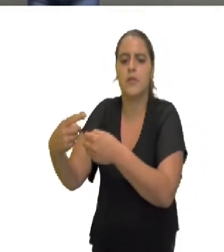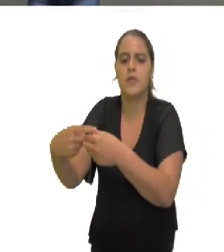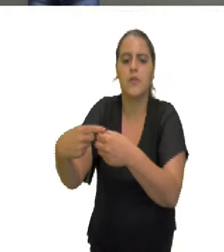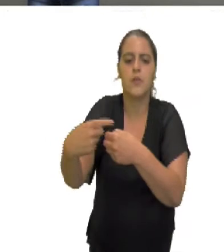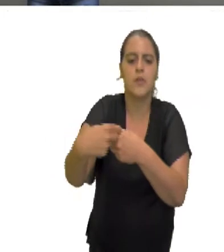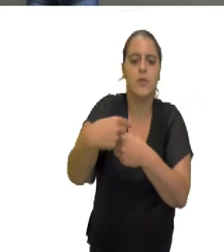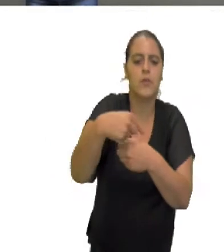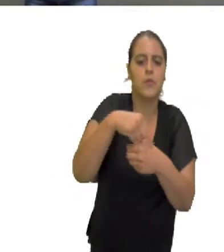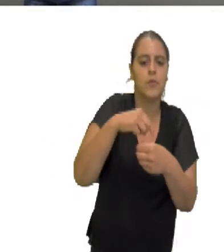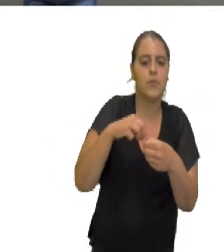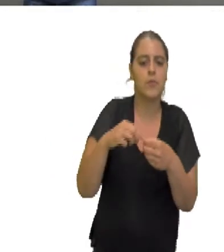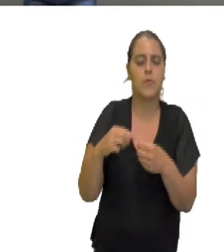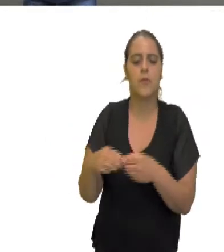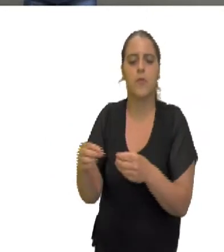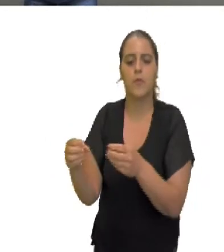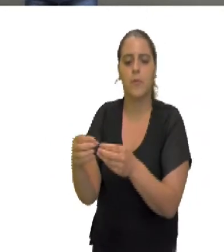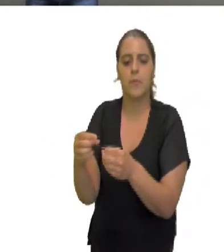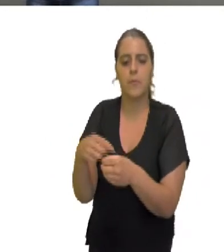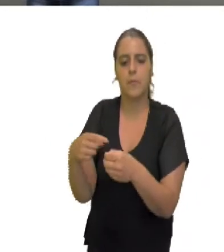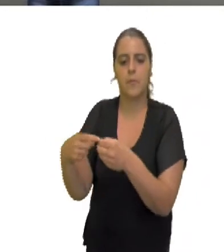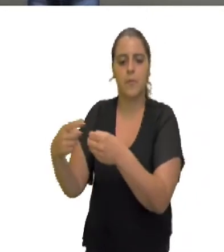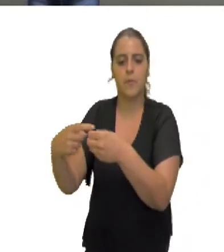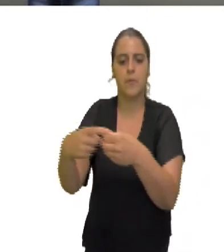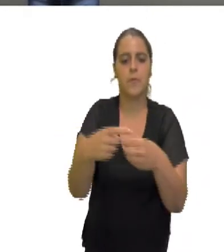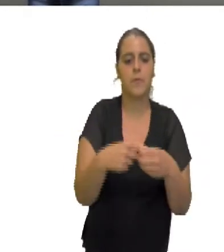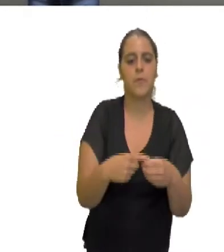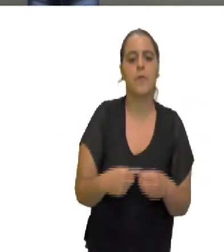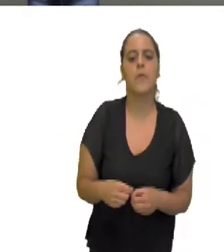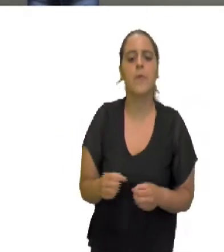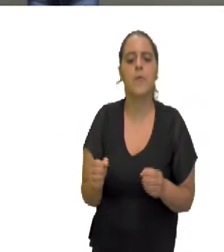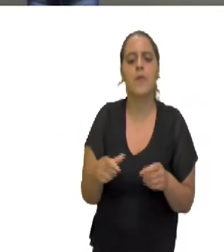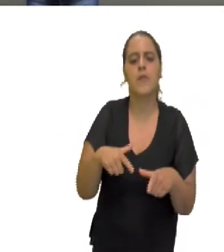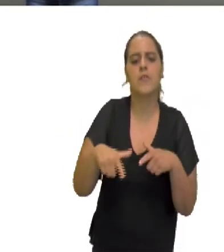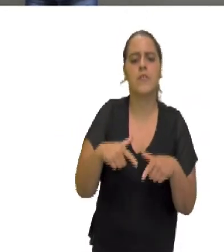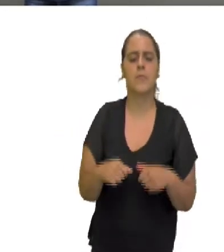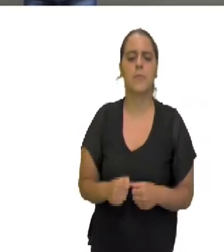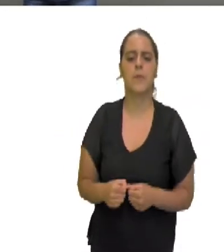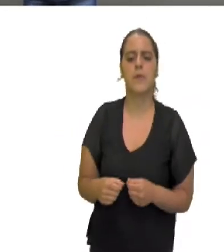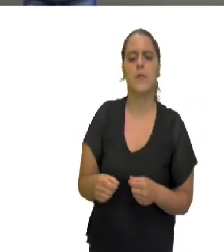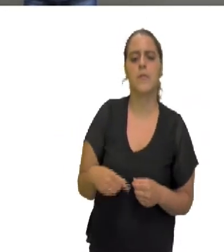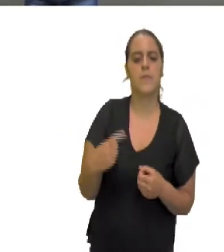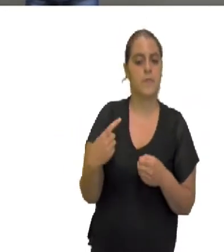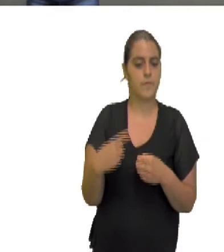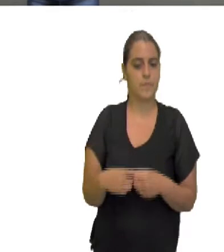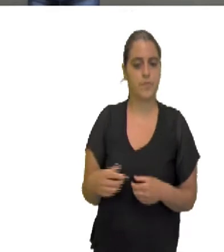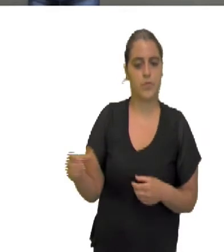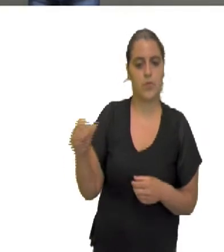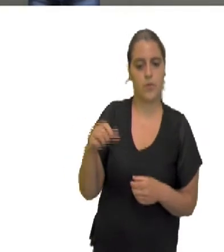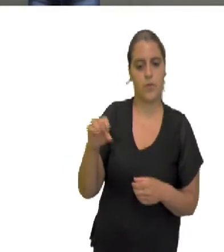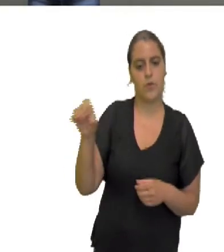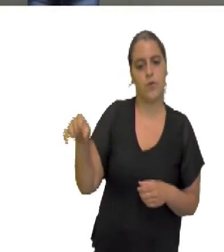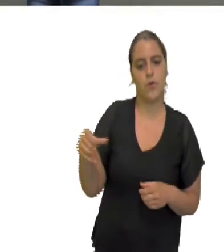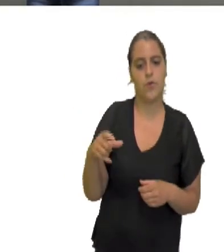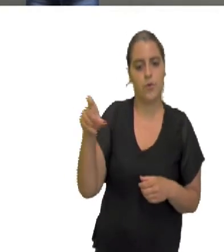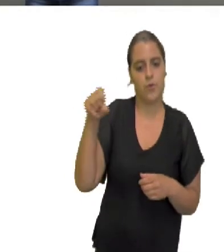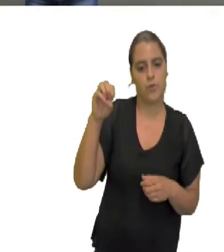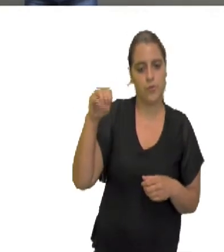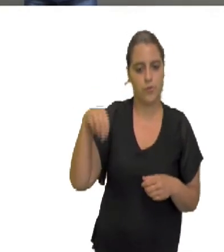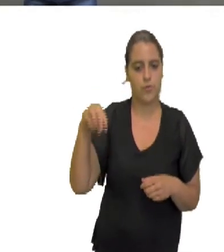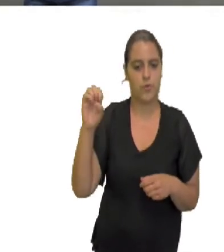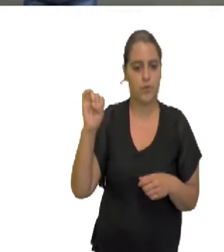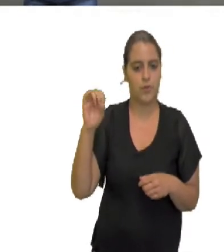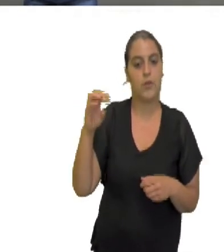Muitos deles trabalham com essa questão do beneficiamento da cidade, Chonim de cima, Chonim